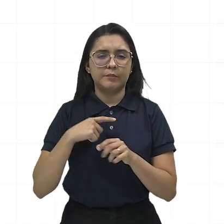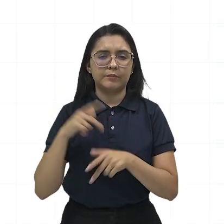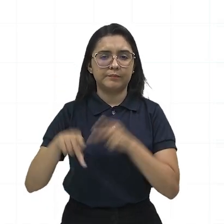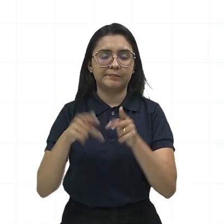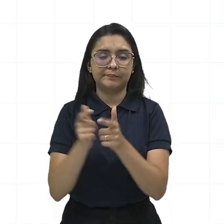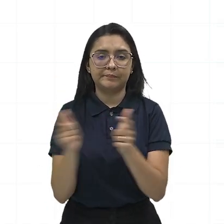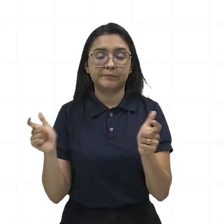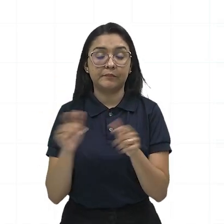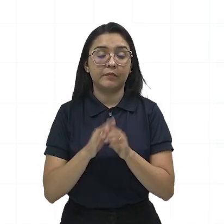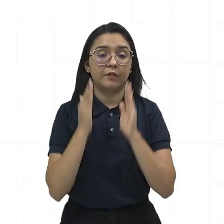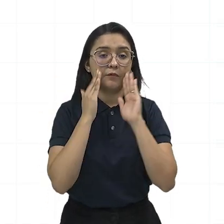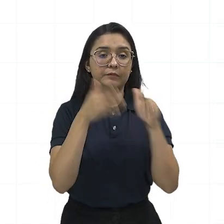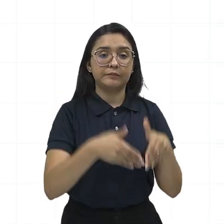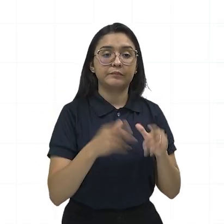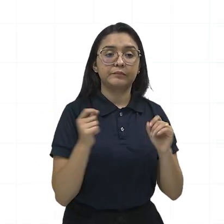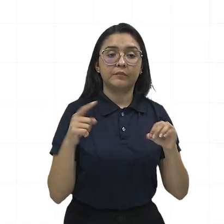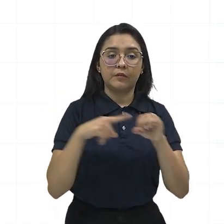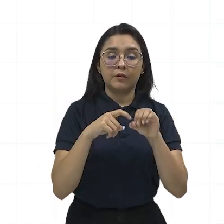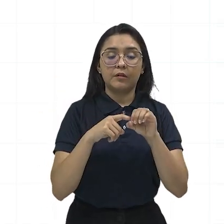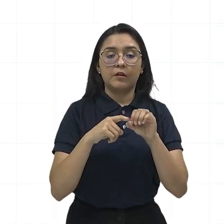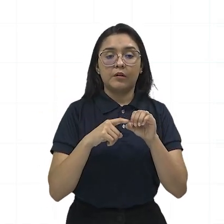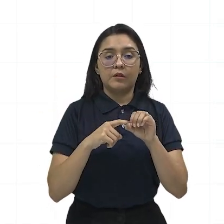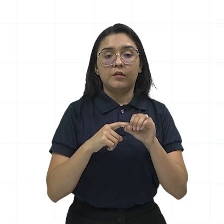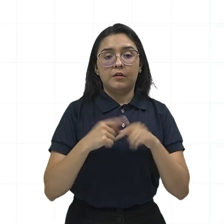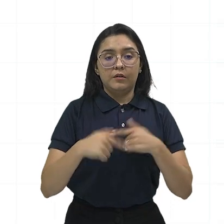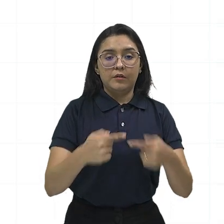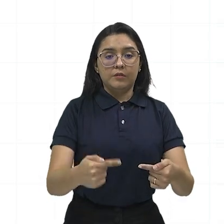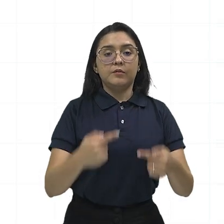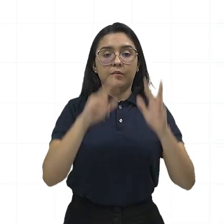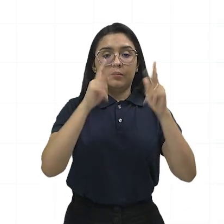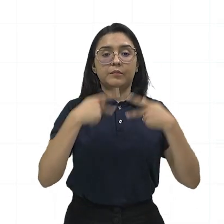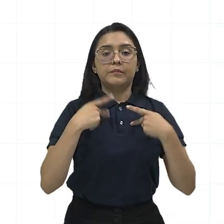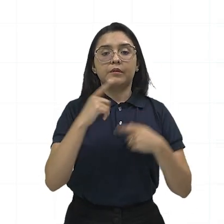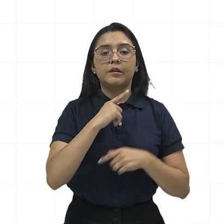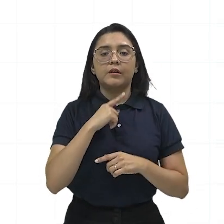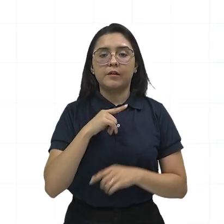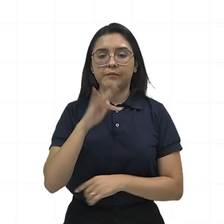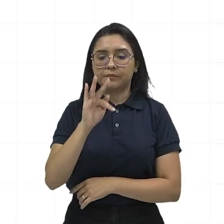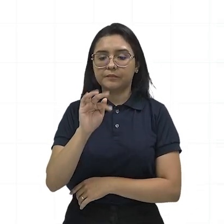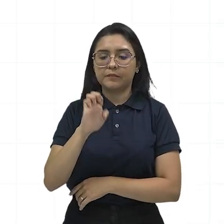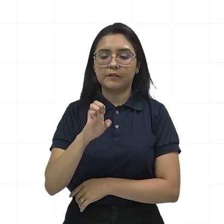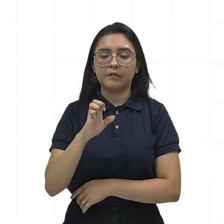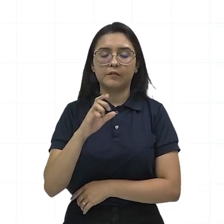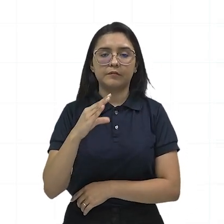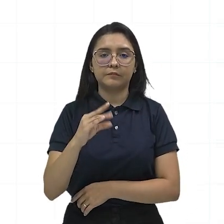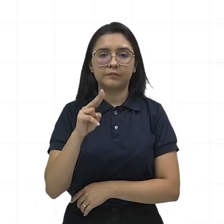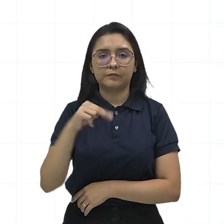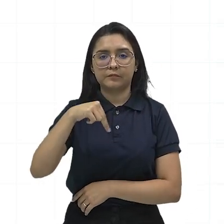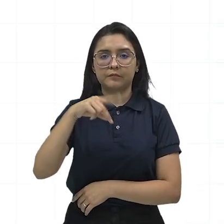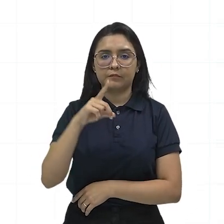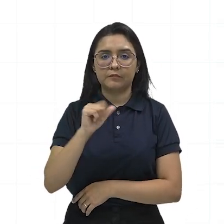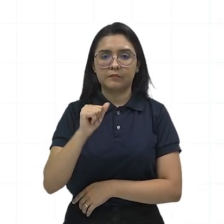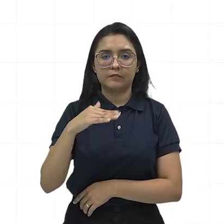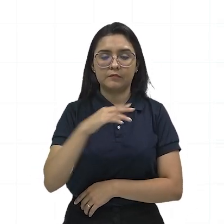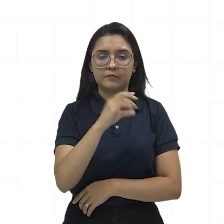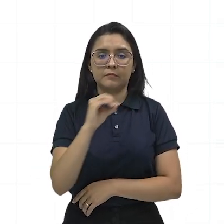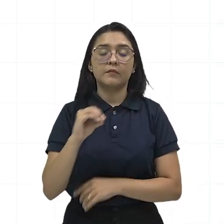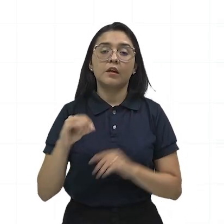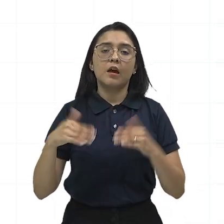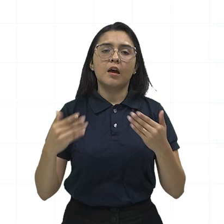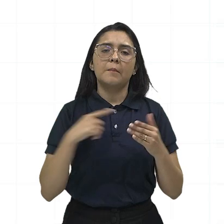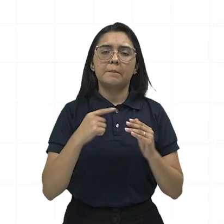aí para a nossa reprodução humana, nós temos a fecundação, propriamente dita, né? Que é a primeira parte do processo